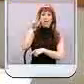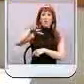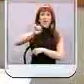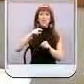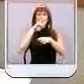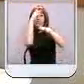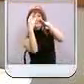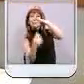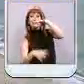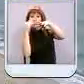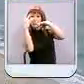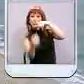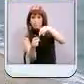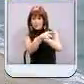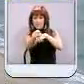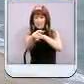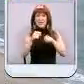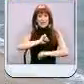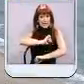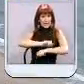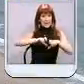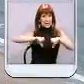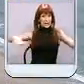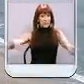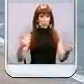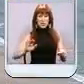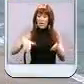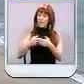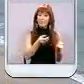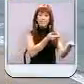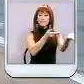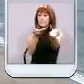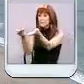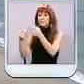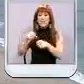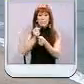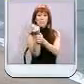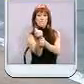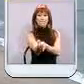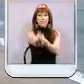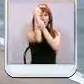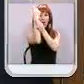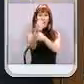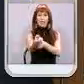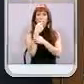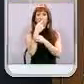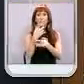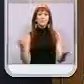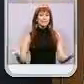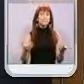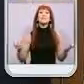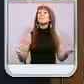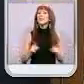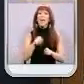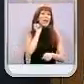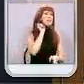de desmergulho, dos mergulhadores na varanda onde é servido o champanhe e as passas. Seja